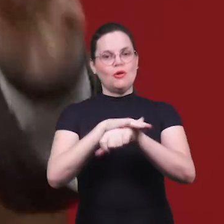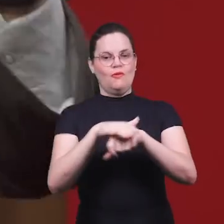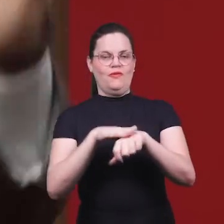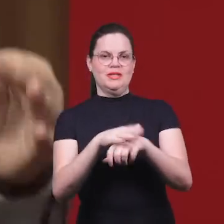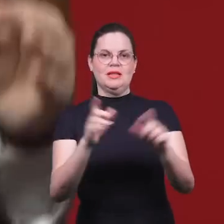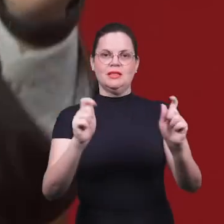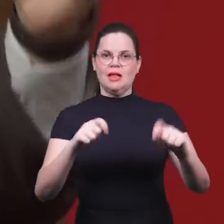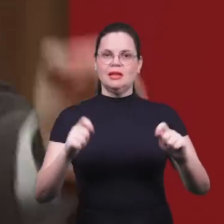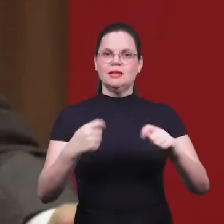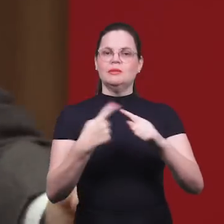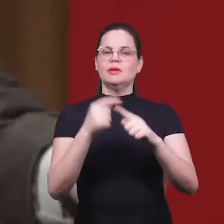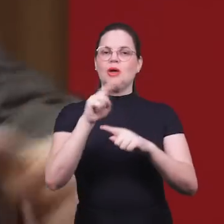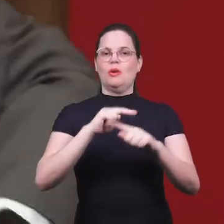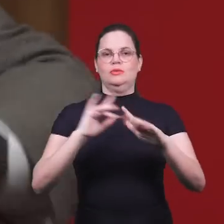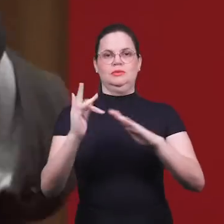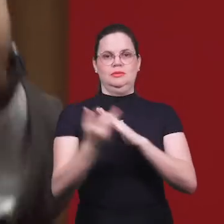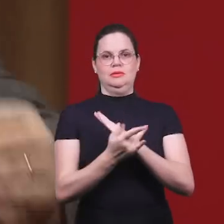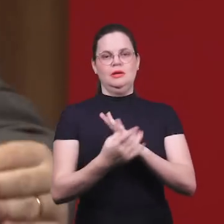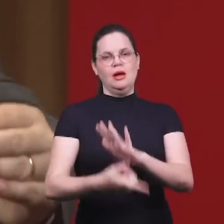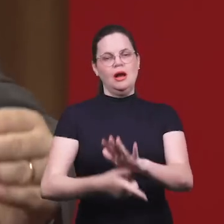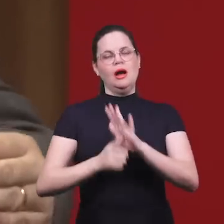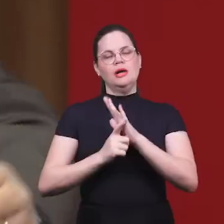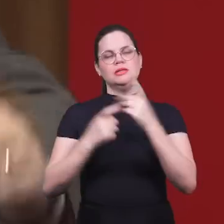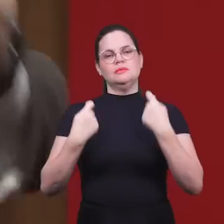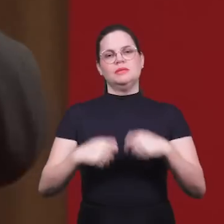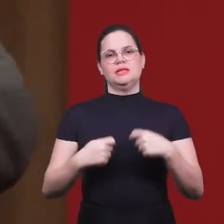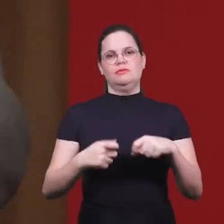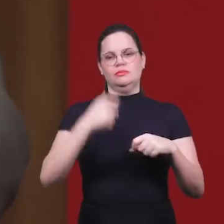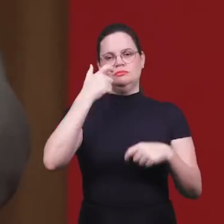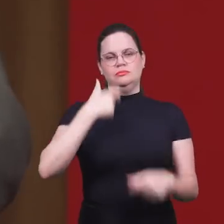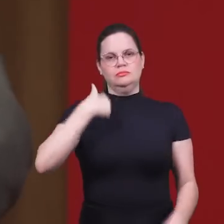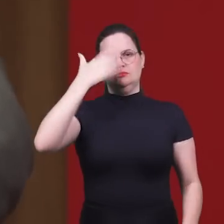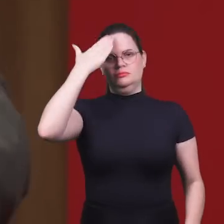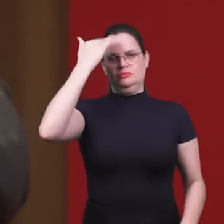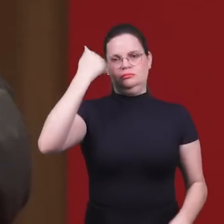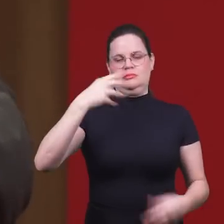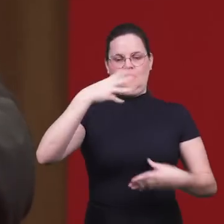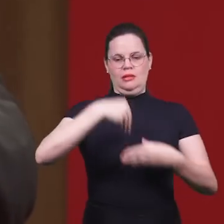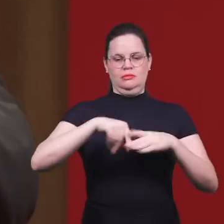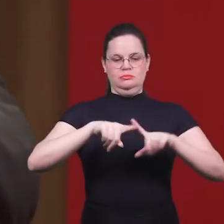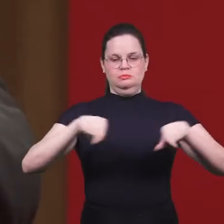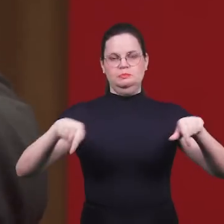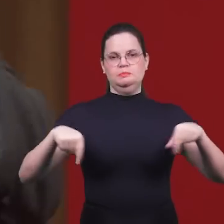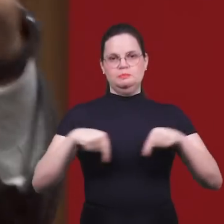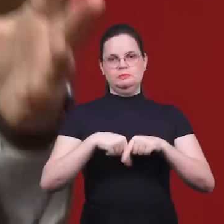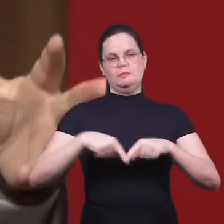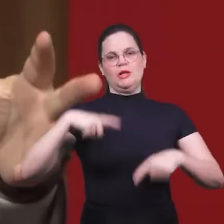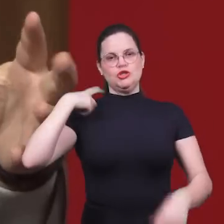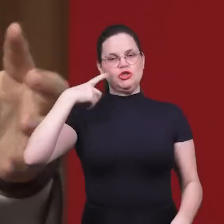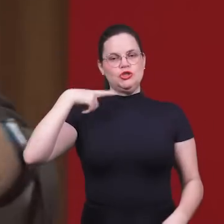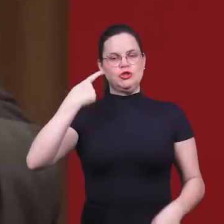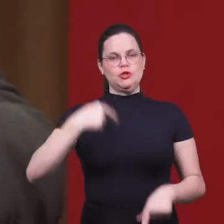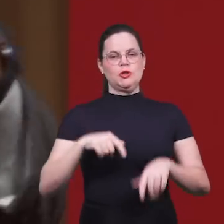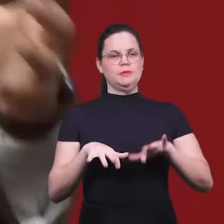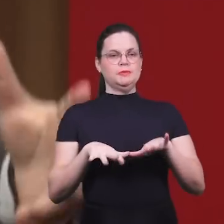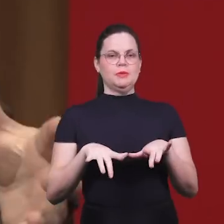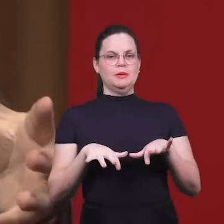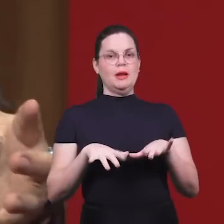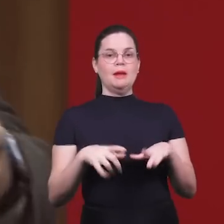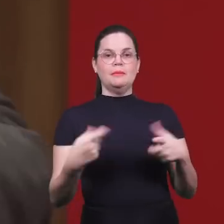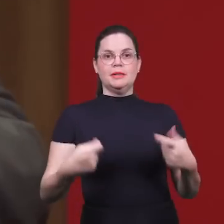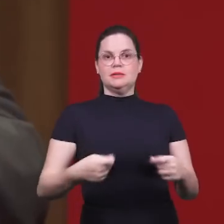dependeria exclusivamente de estar bem posicionada num escritório de advocacia. Então, quando a gente fala hoje do empreendedor